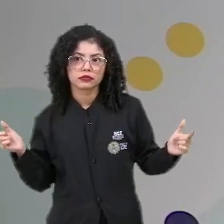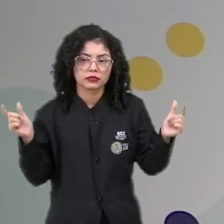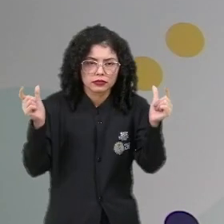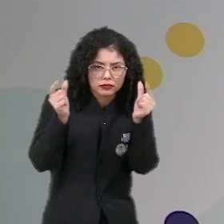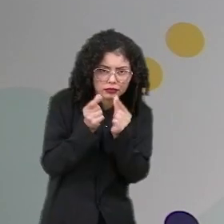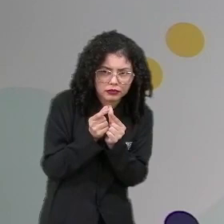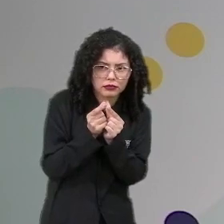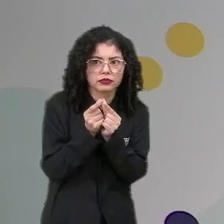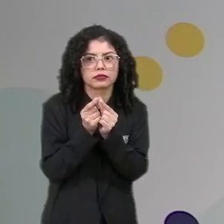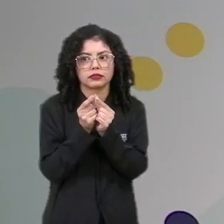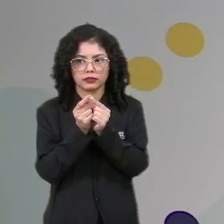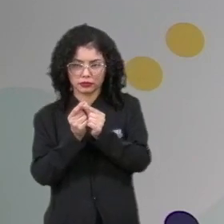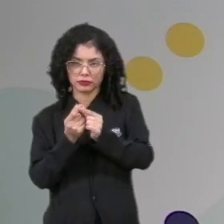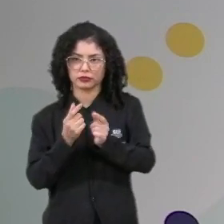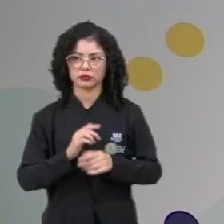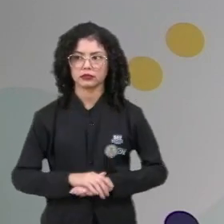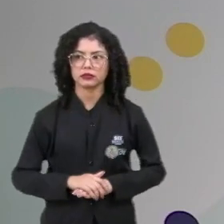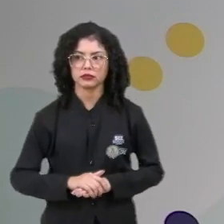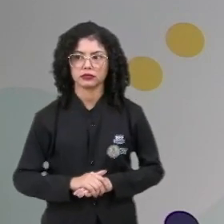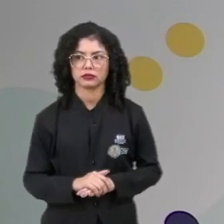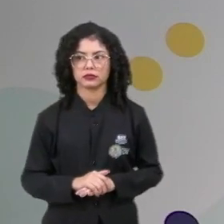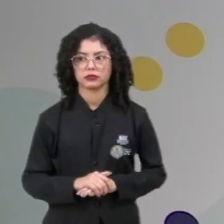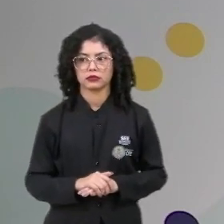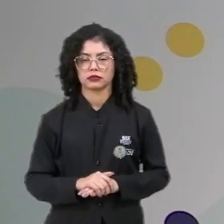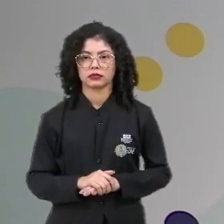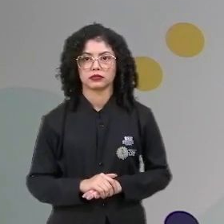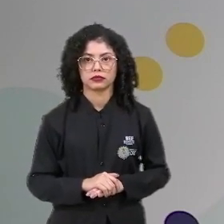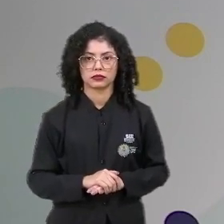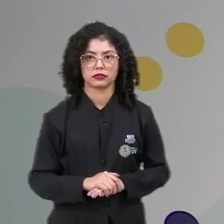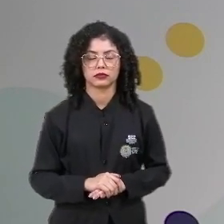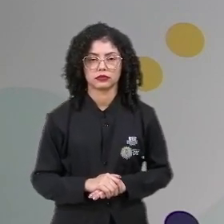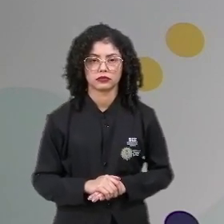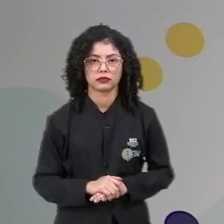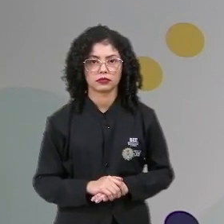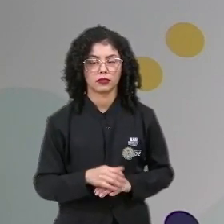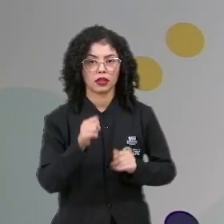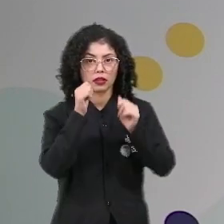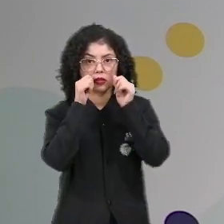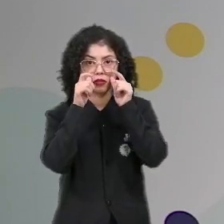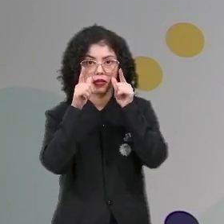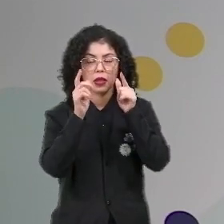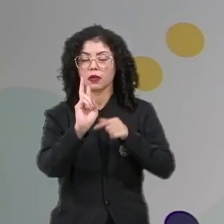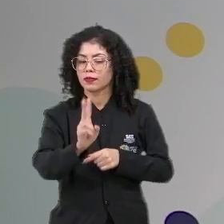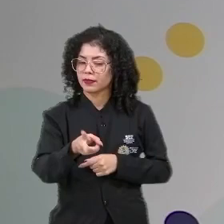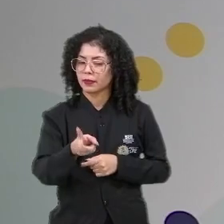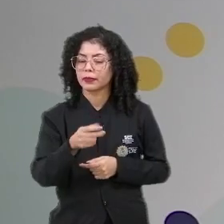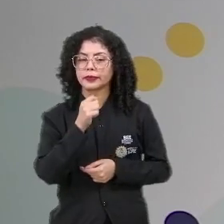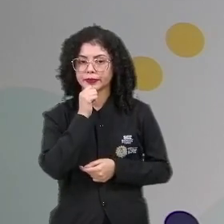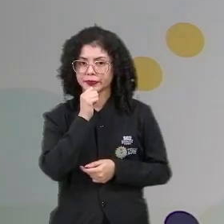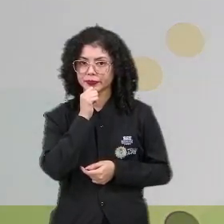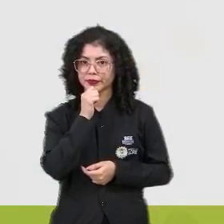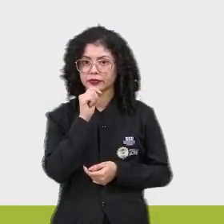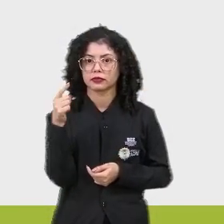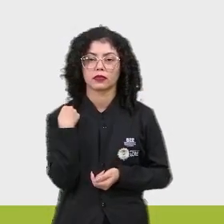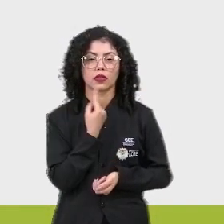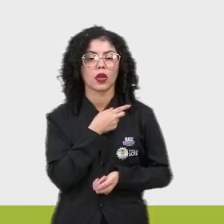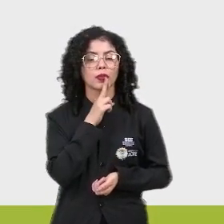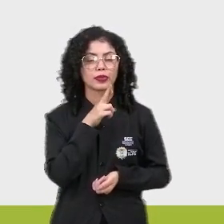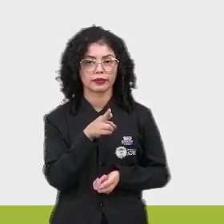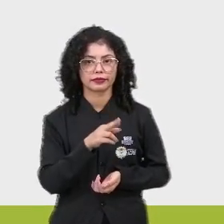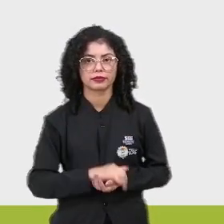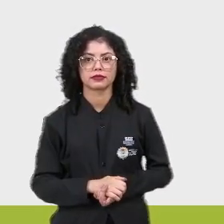outros estão um pouquinho menores. Então, é em relação a isso que a gente tem que se atentar bastante para resolver essa